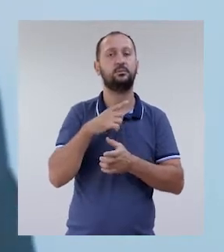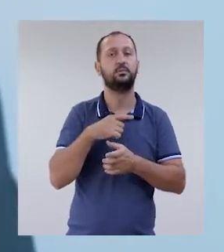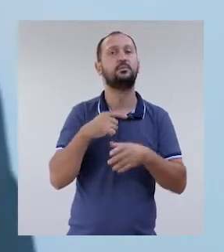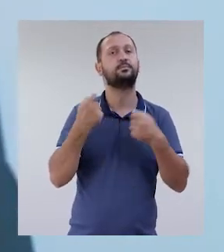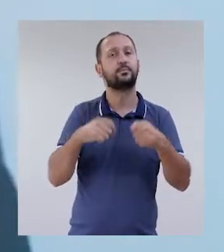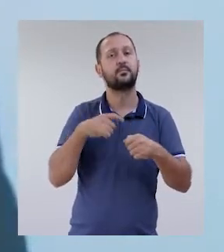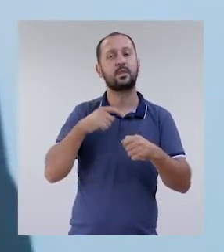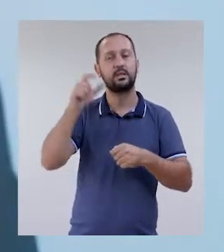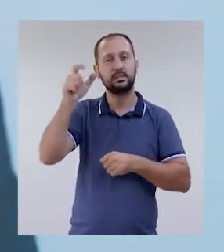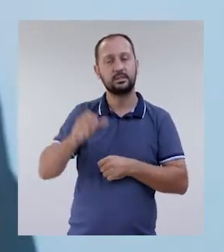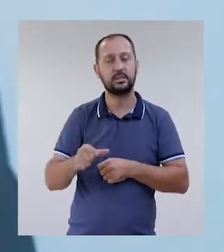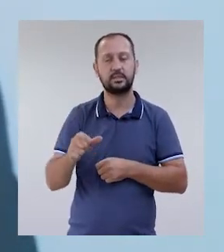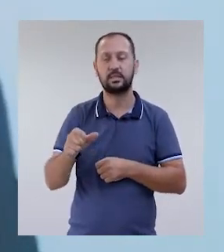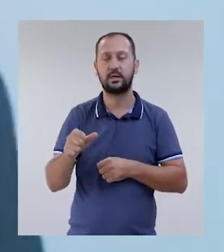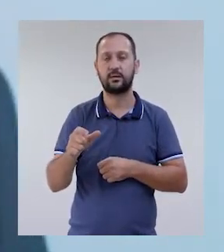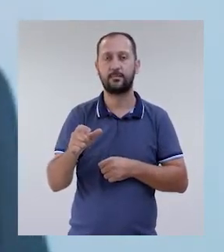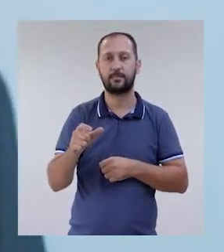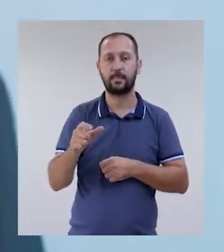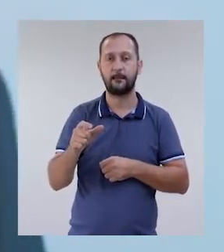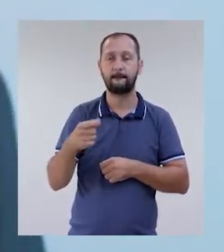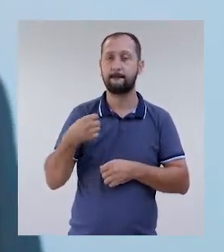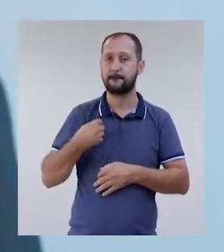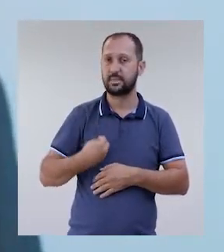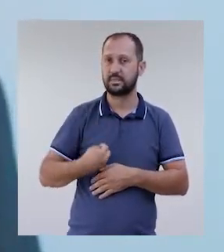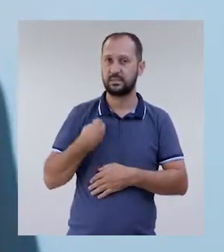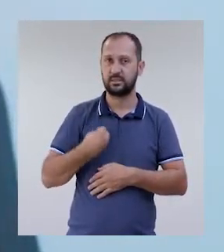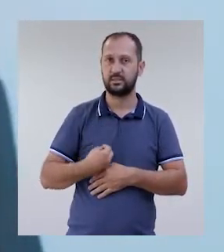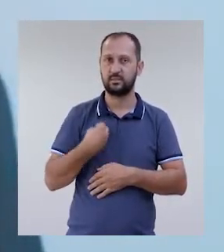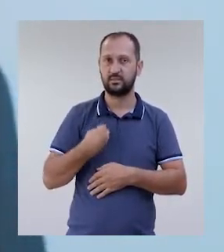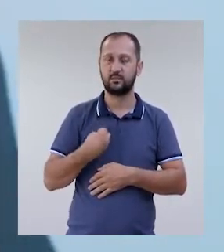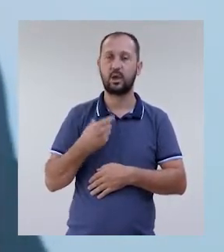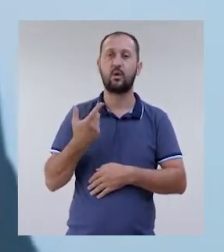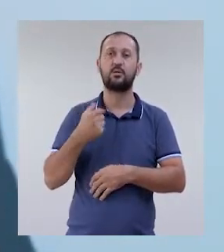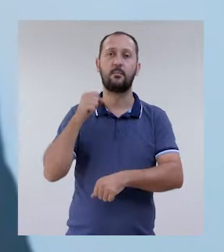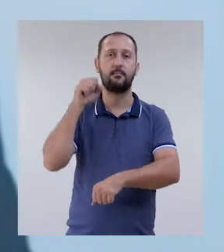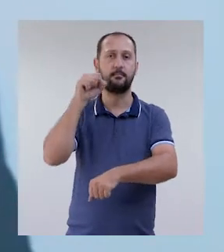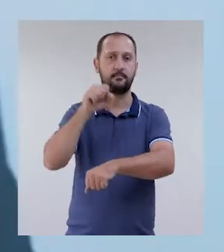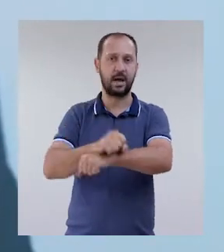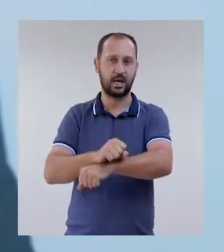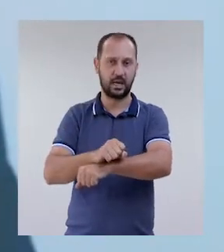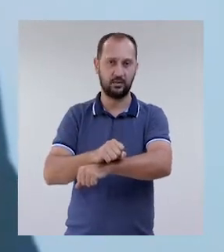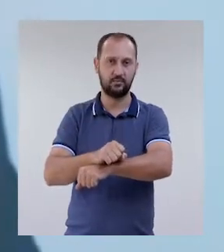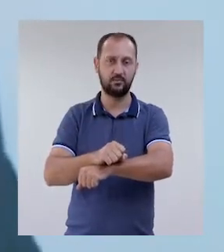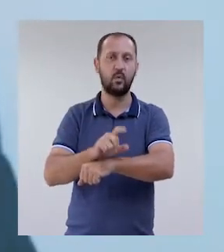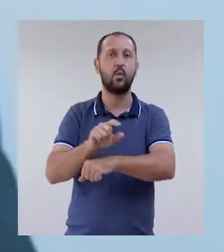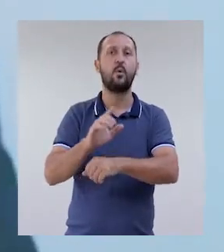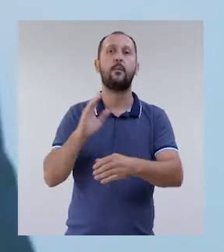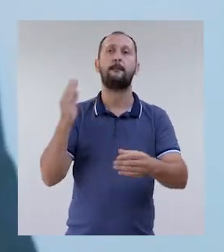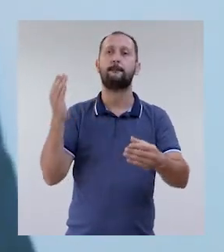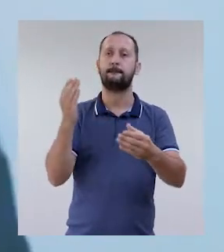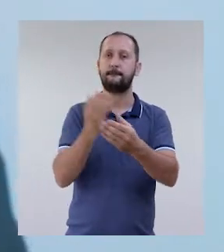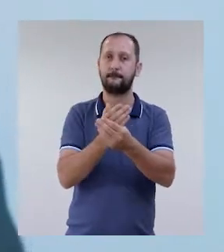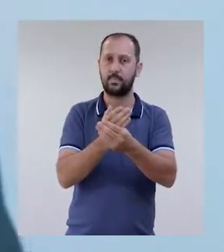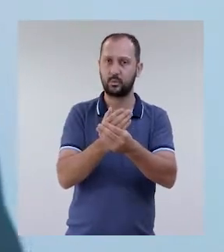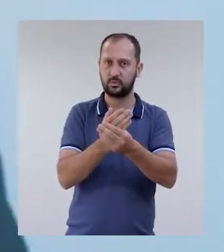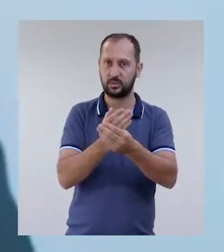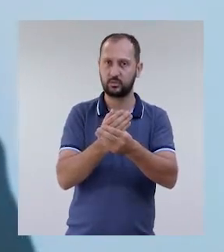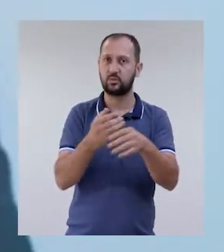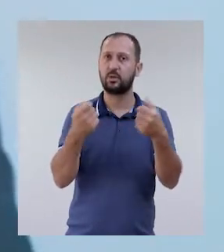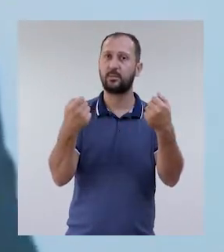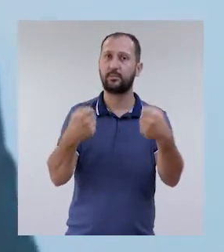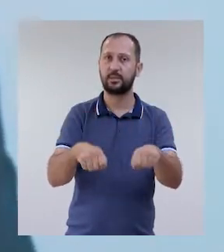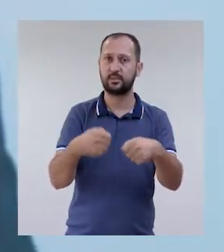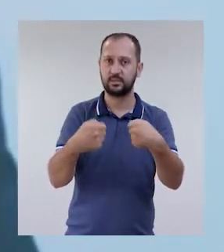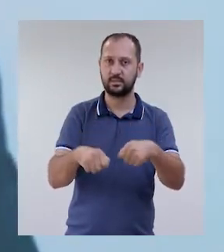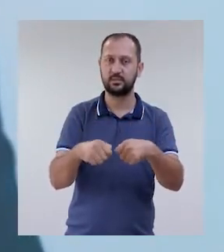exige-se audiências presenciais e que estão suspensas, então, processos que